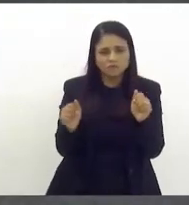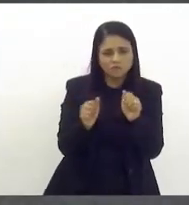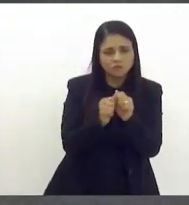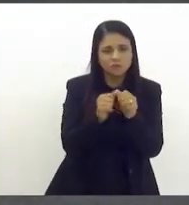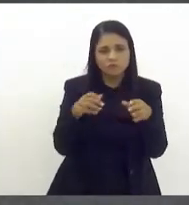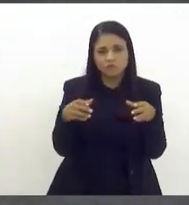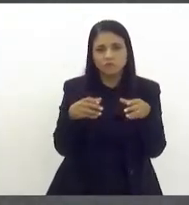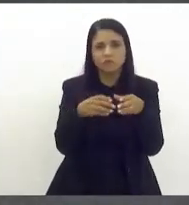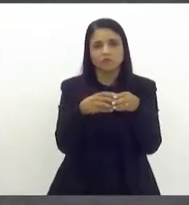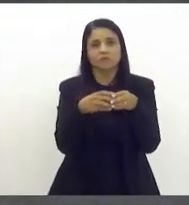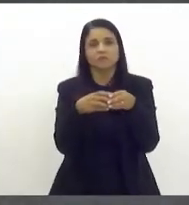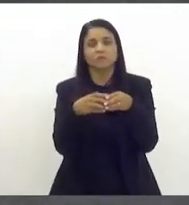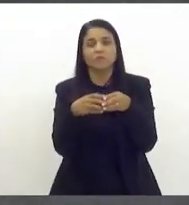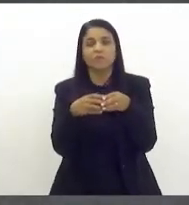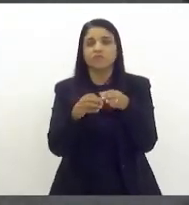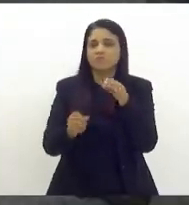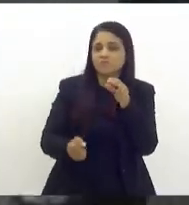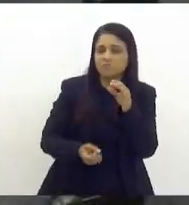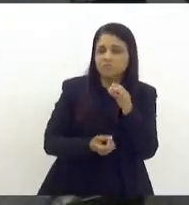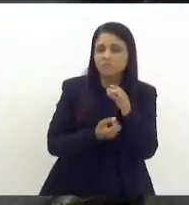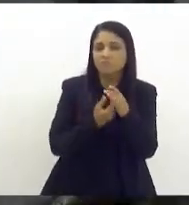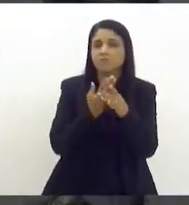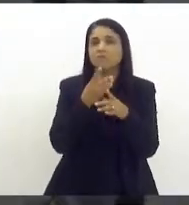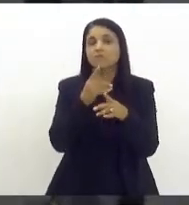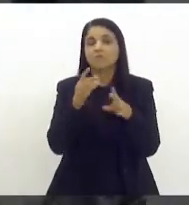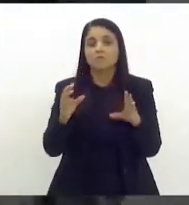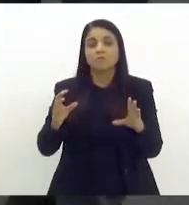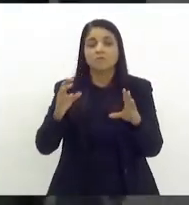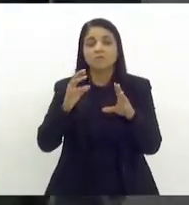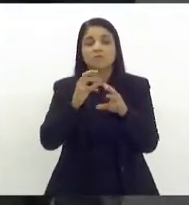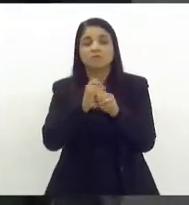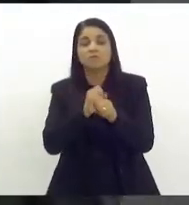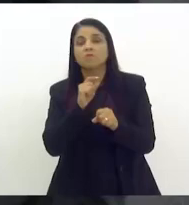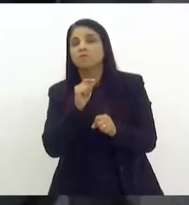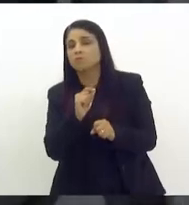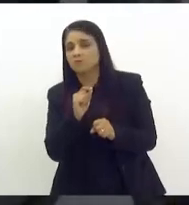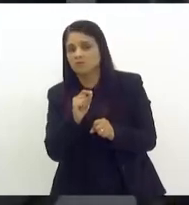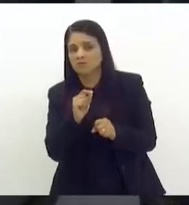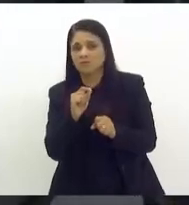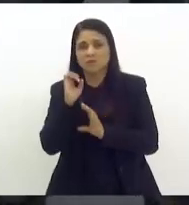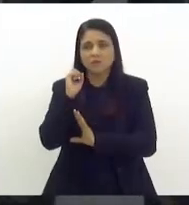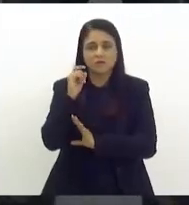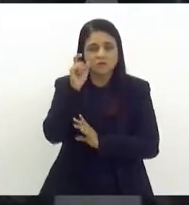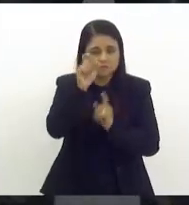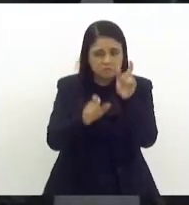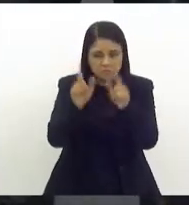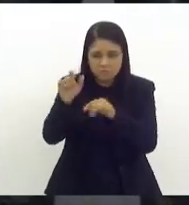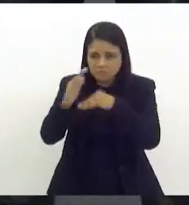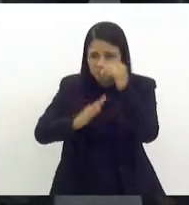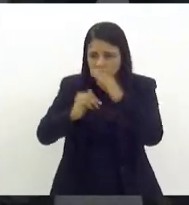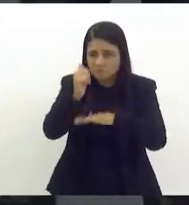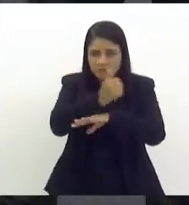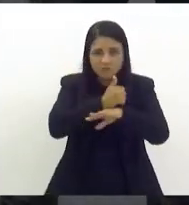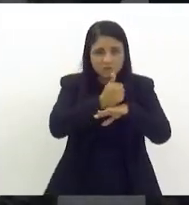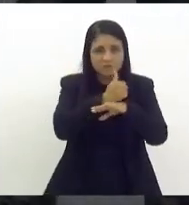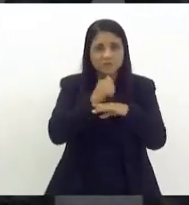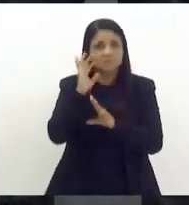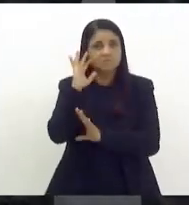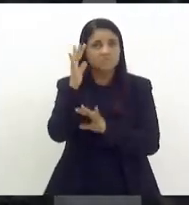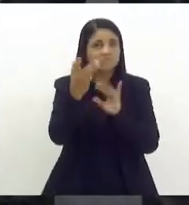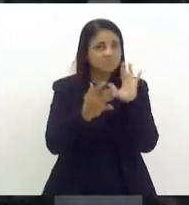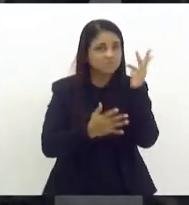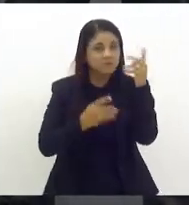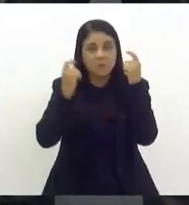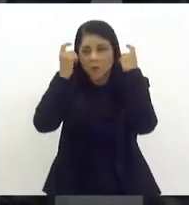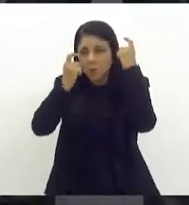é um projeto que nasce do acúmulo de ambientalistas é muito preocupados com a agenda climática para os próximos